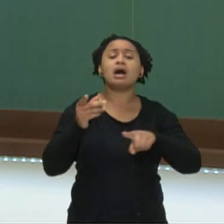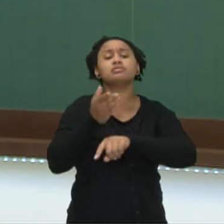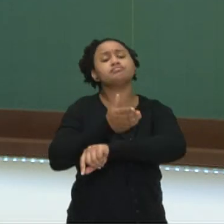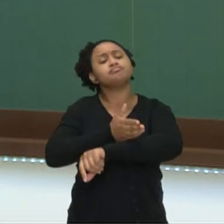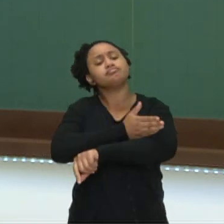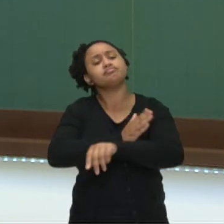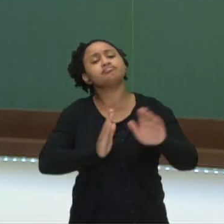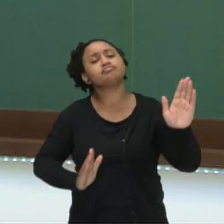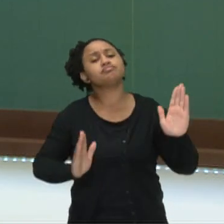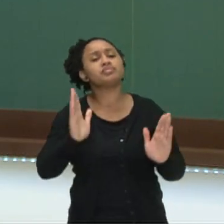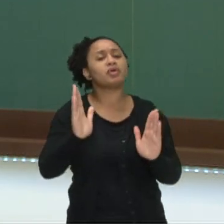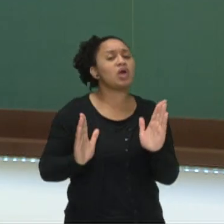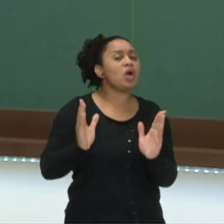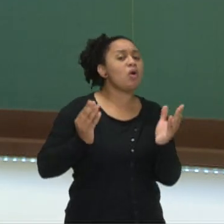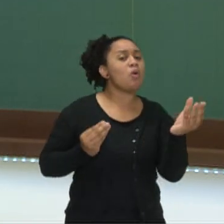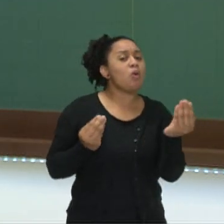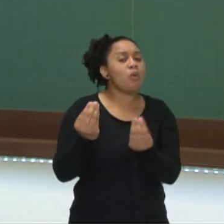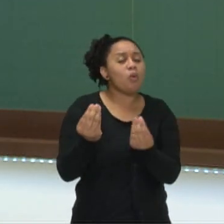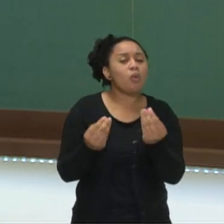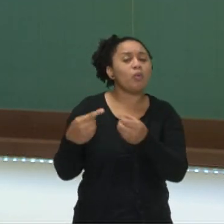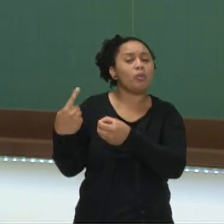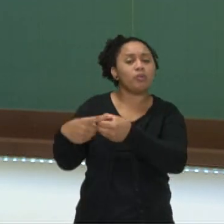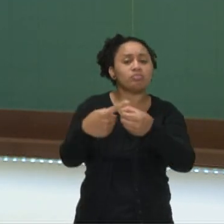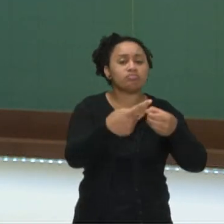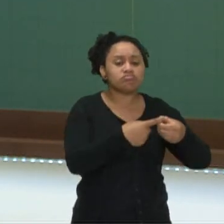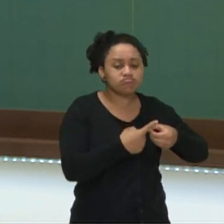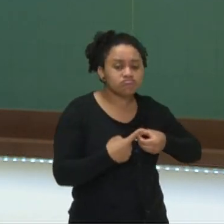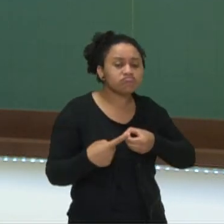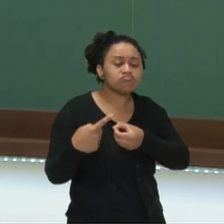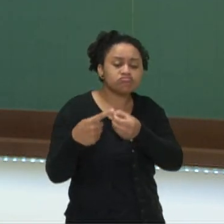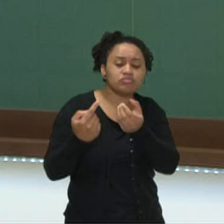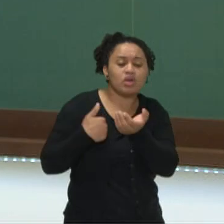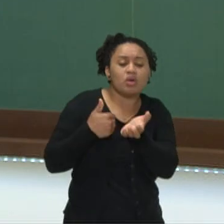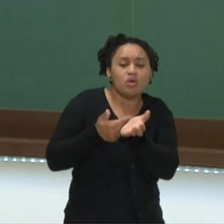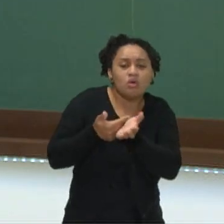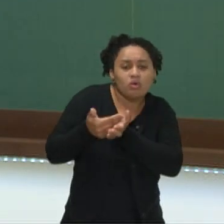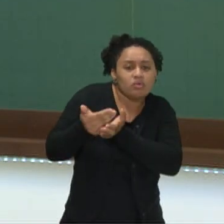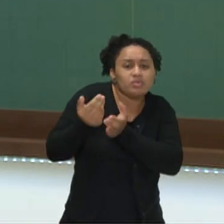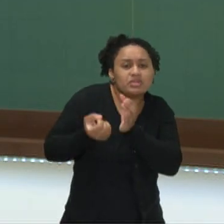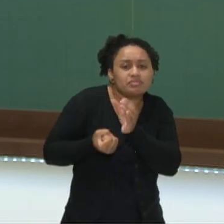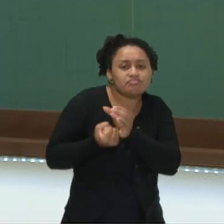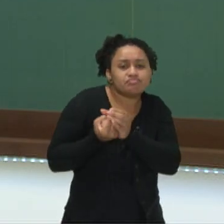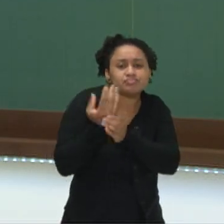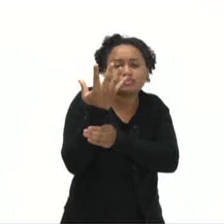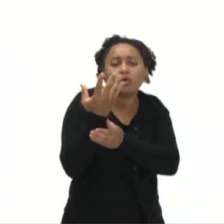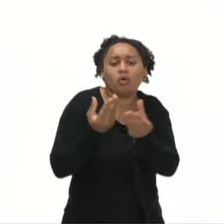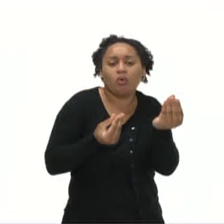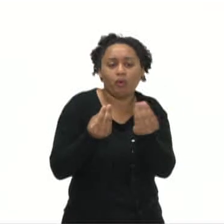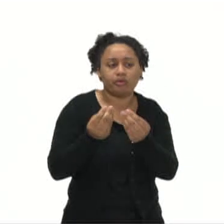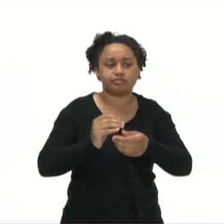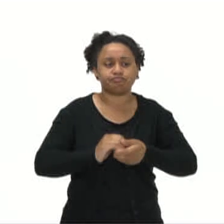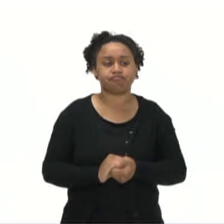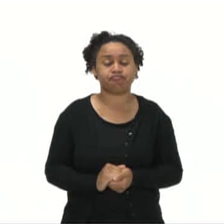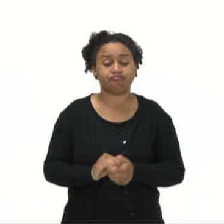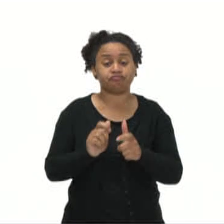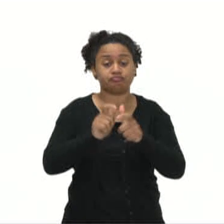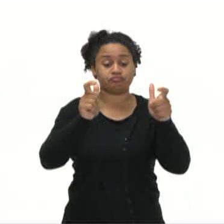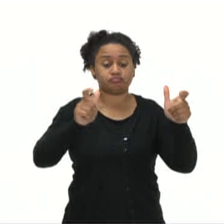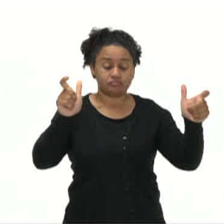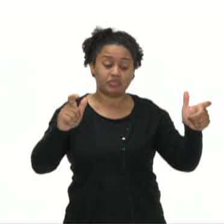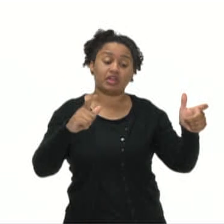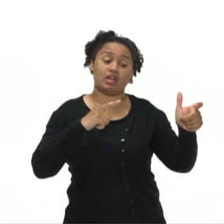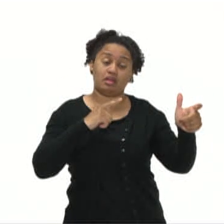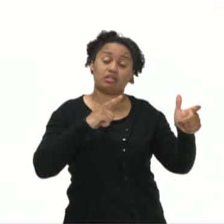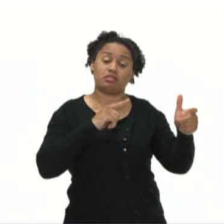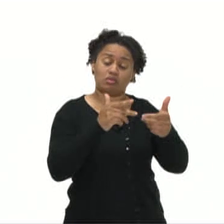Média? Como que era essas cidades que elas estão começando a ressurgir? Vamos ver? Então, com o aumento da oferta de